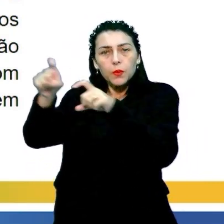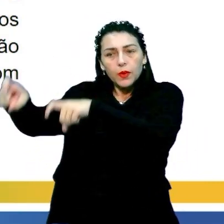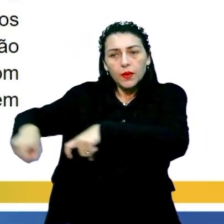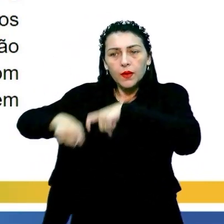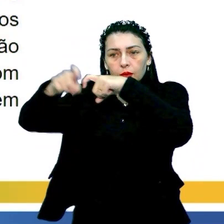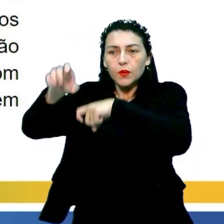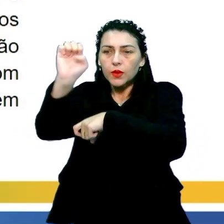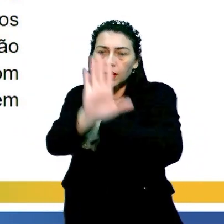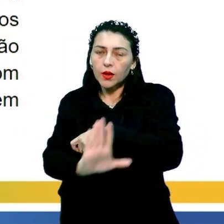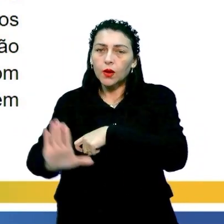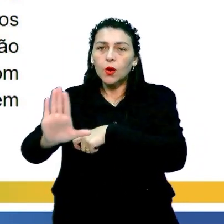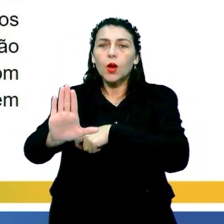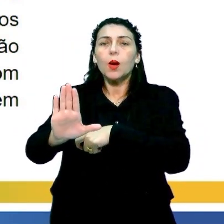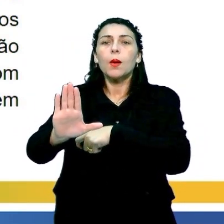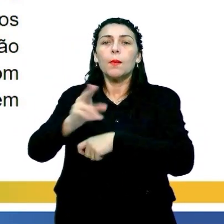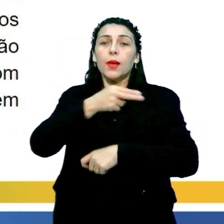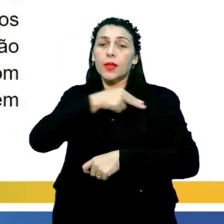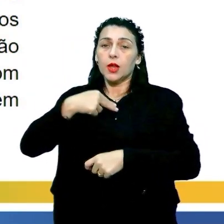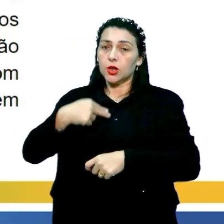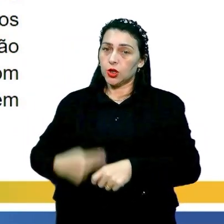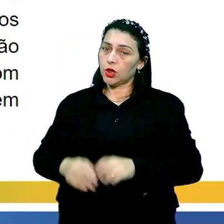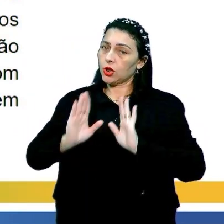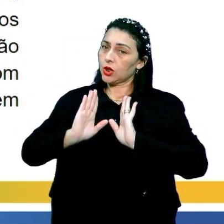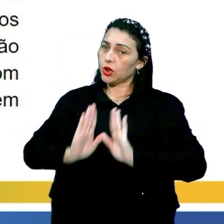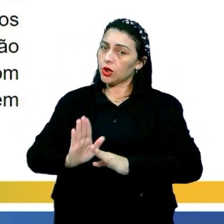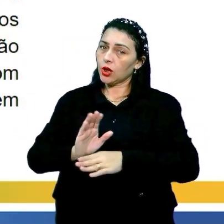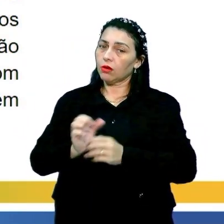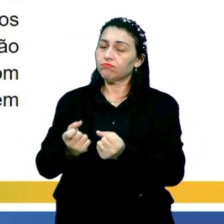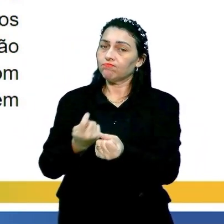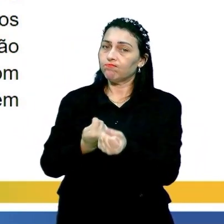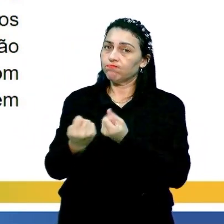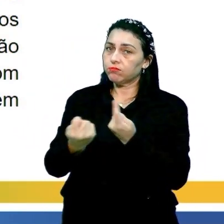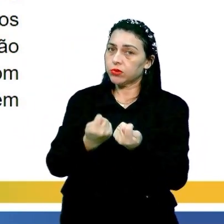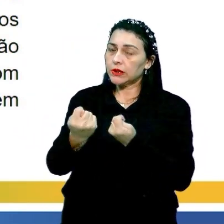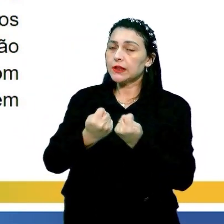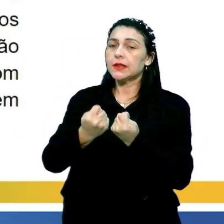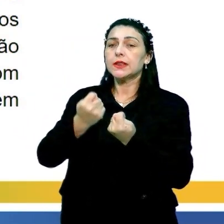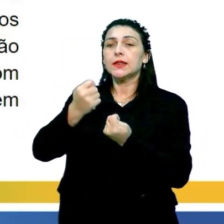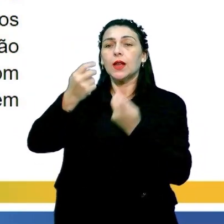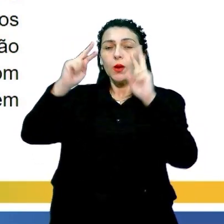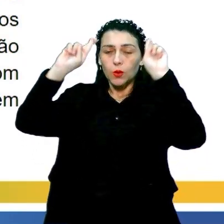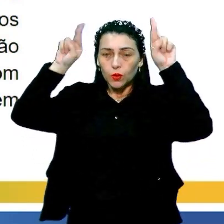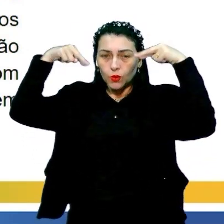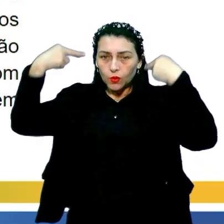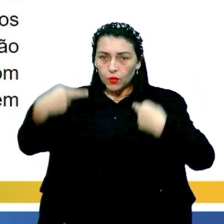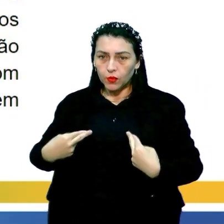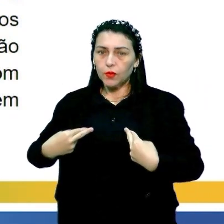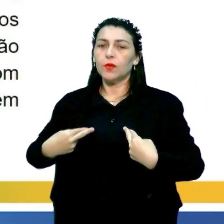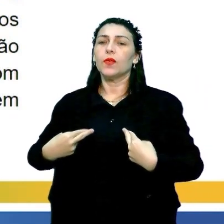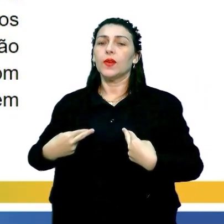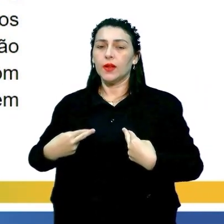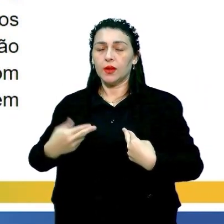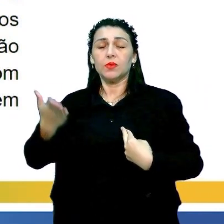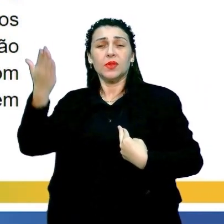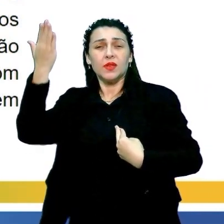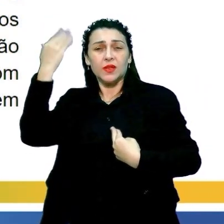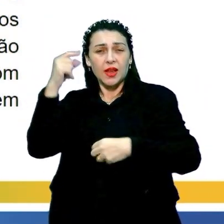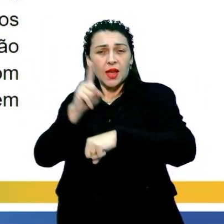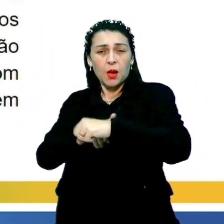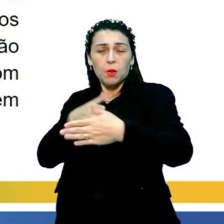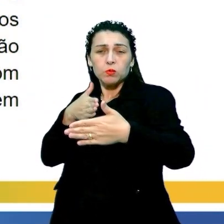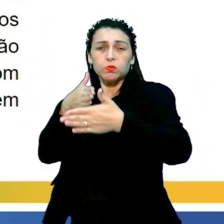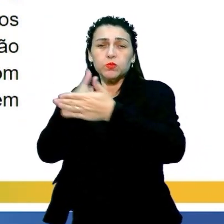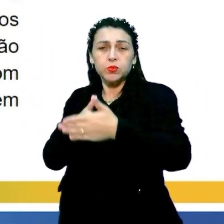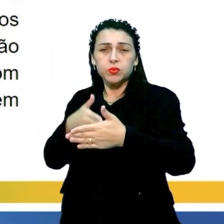agricultores da Europa e da China já dominavam o fogo e haviam domesticado cães e ovelhas. A atividade humana da época, com maior impacto